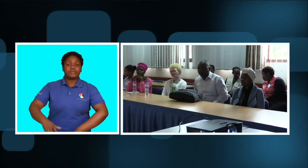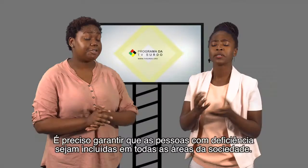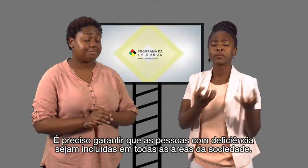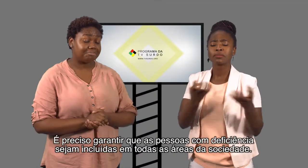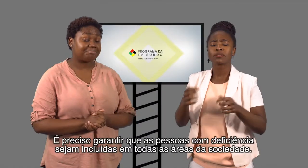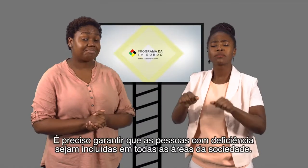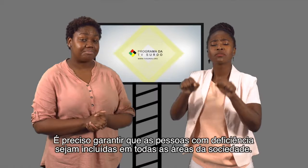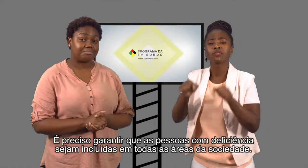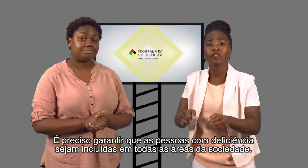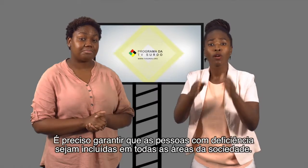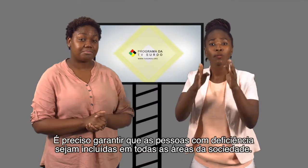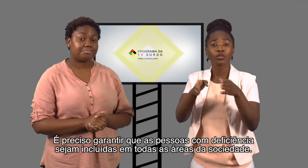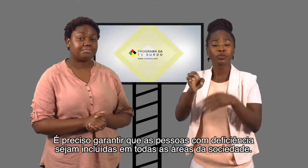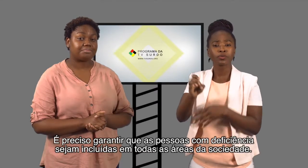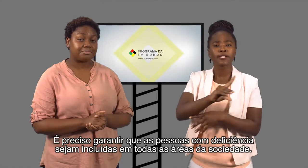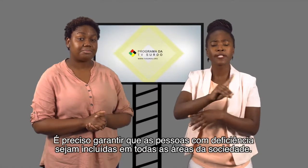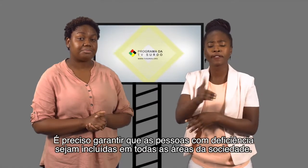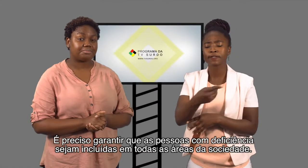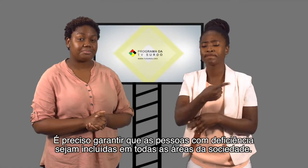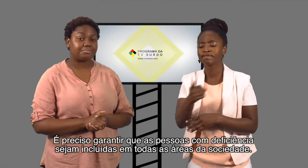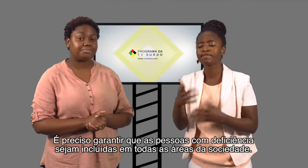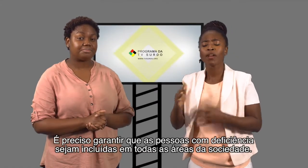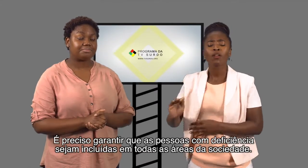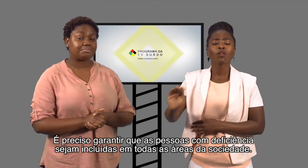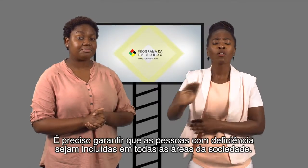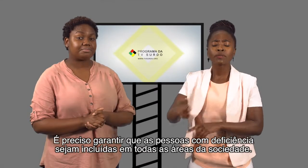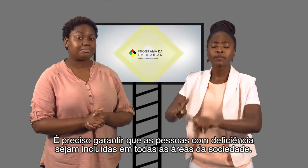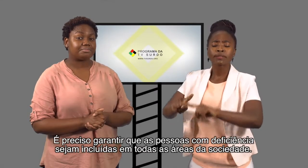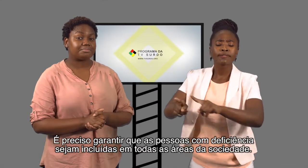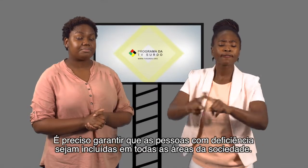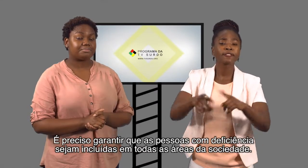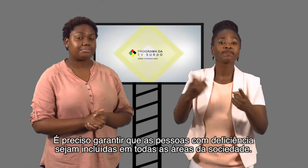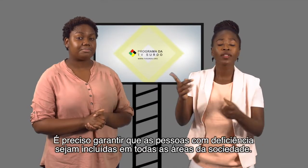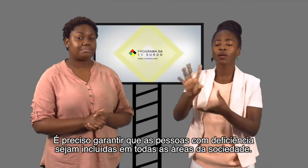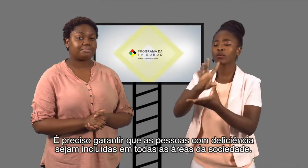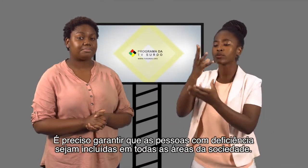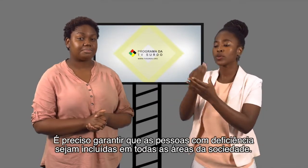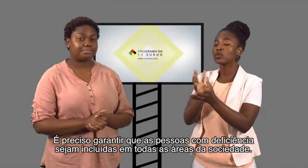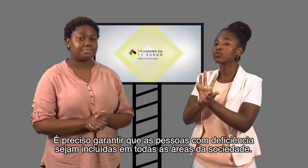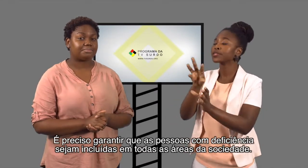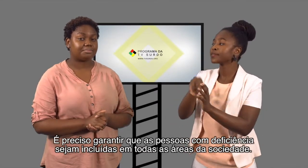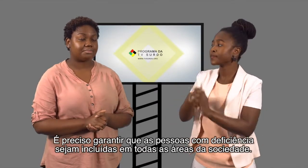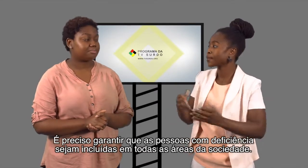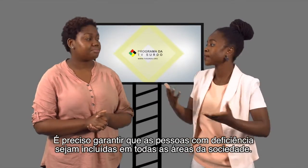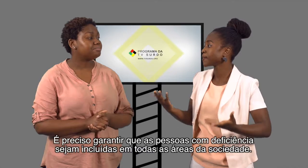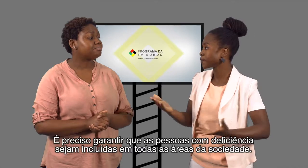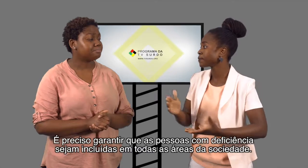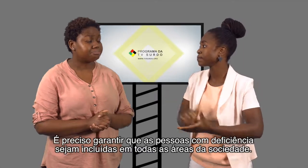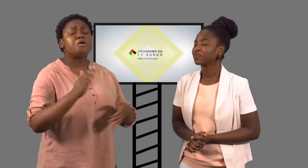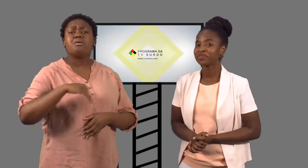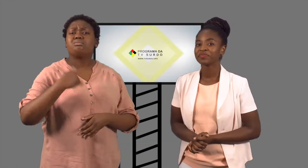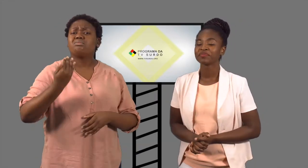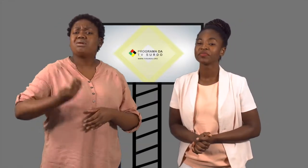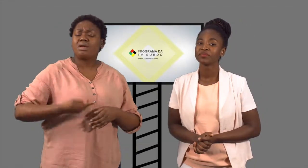É preciso garantir que as pessoas com deficiência sejam incluídas em todas as áreas da sociedade.